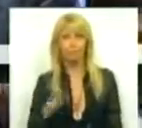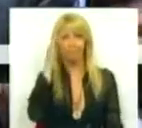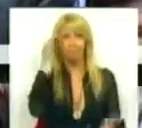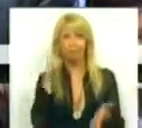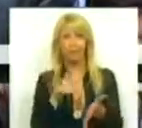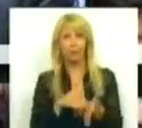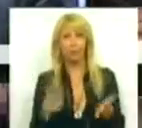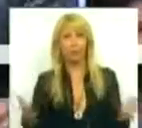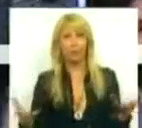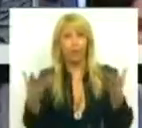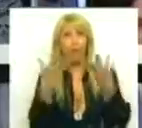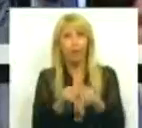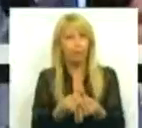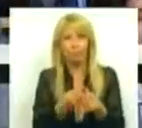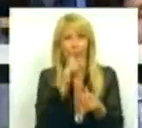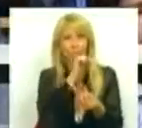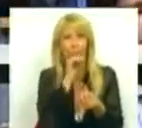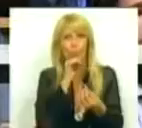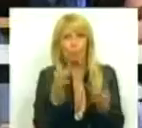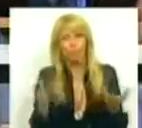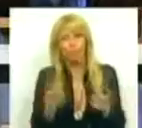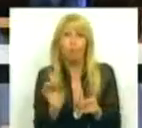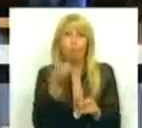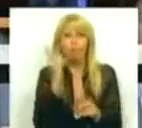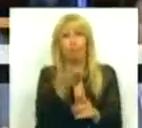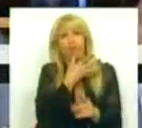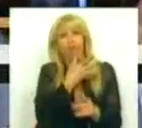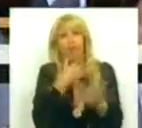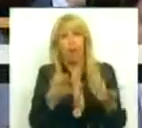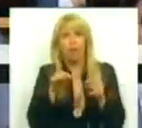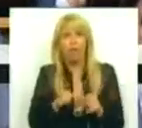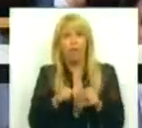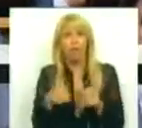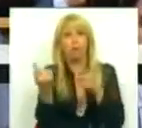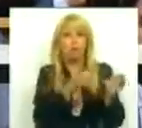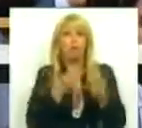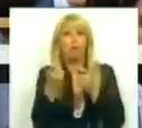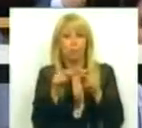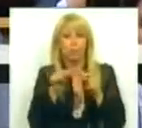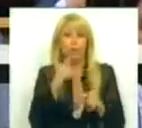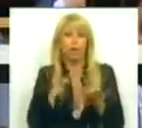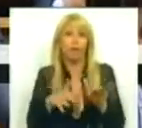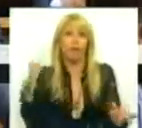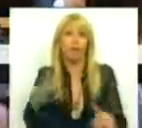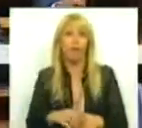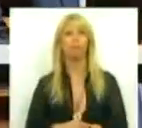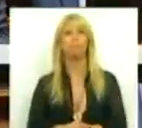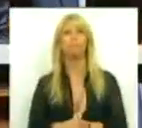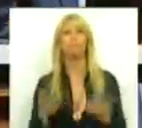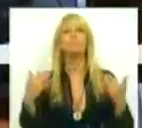resolução conjunta que era desejável para discutirmos e votarmos hoje nesta Câmara. Mas,